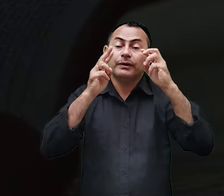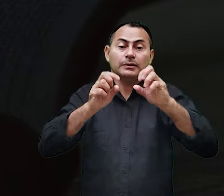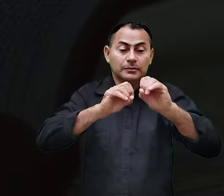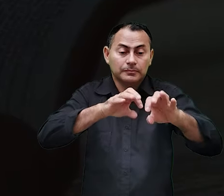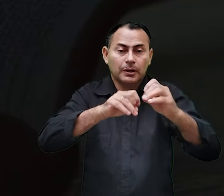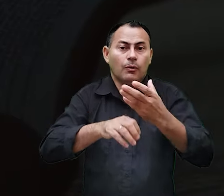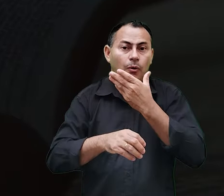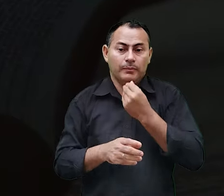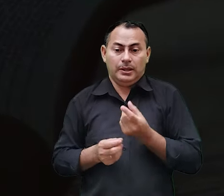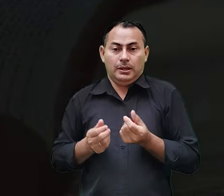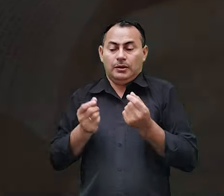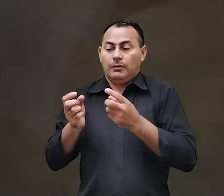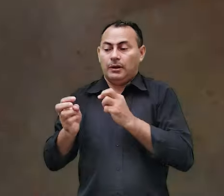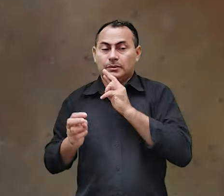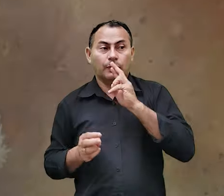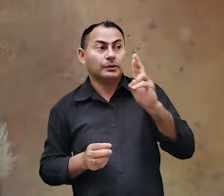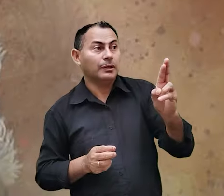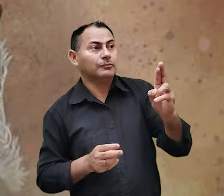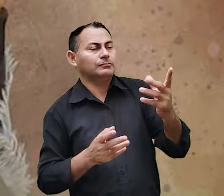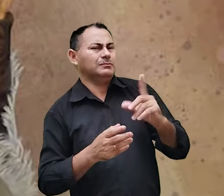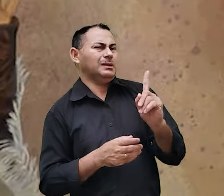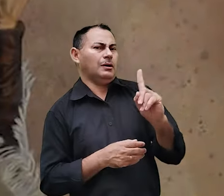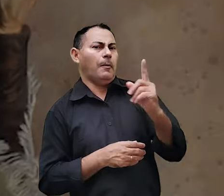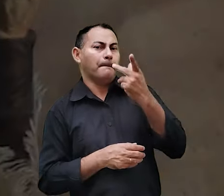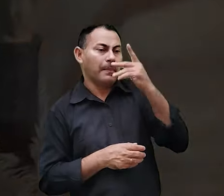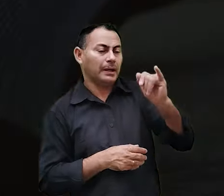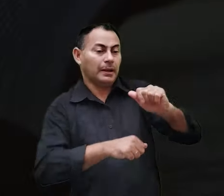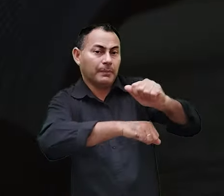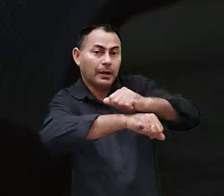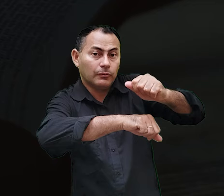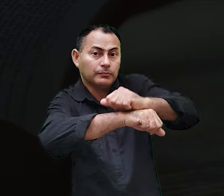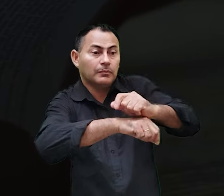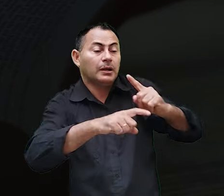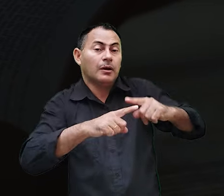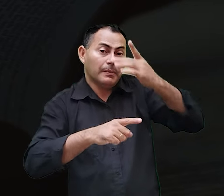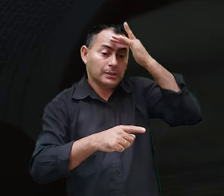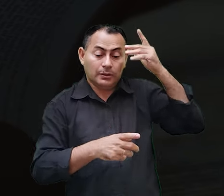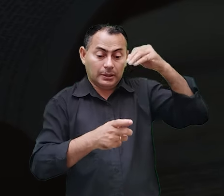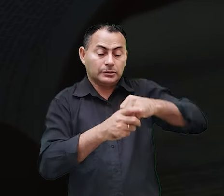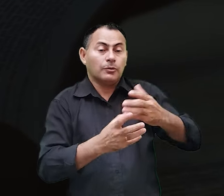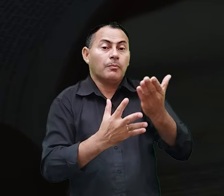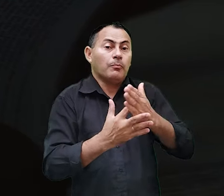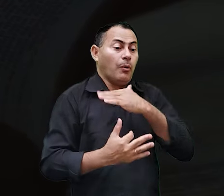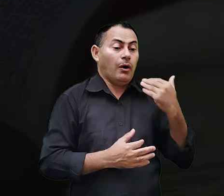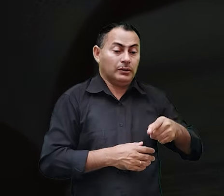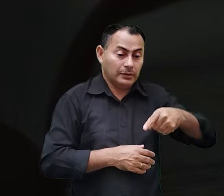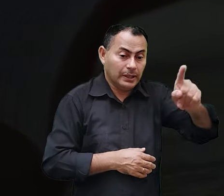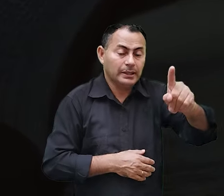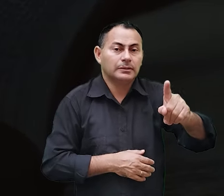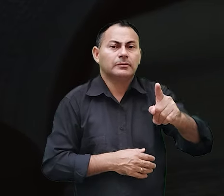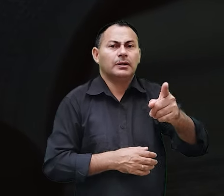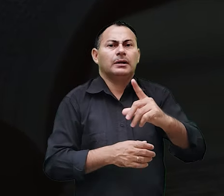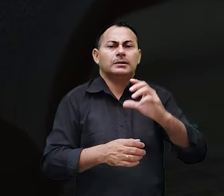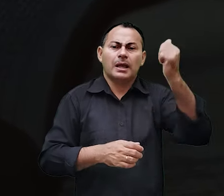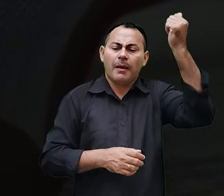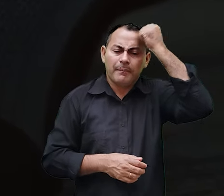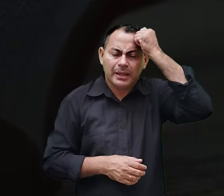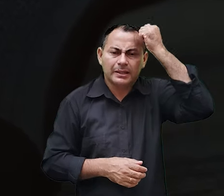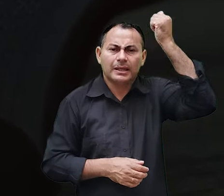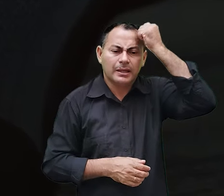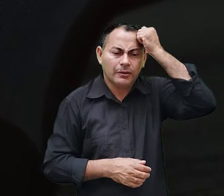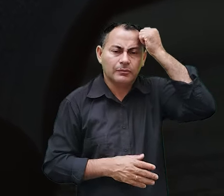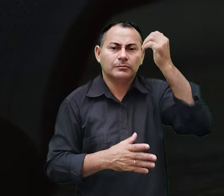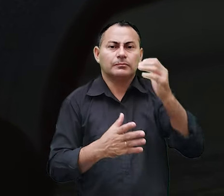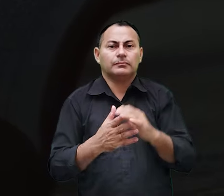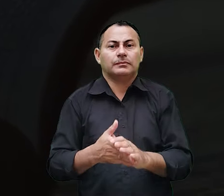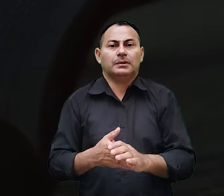os ouçam. O homem rico respondeu: Não, pai Abraão, mas se alguém dentre os mortos fosse até eles, eles